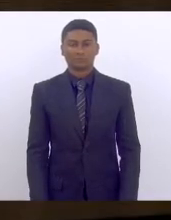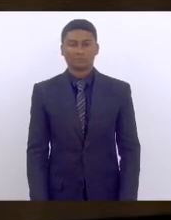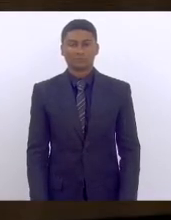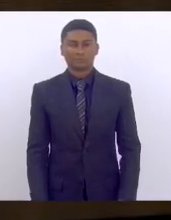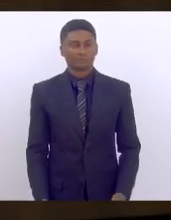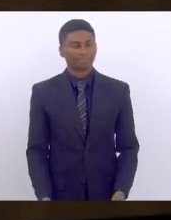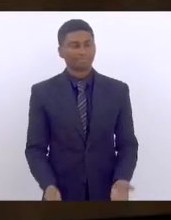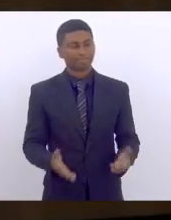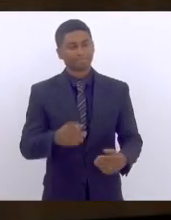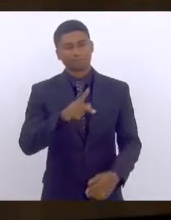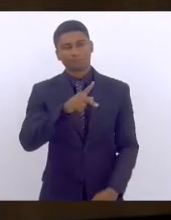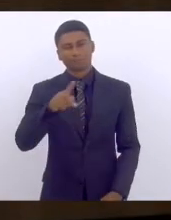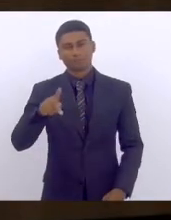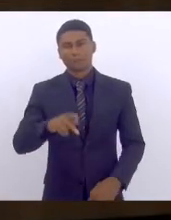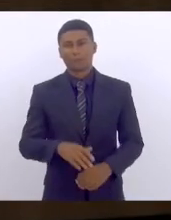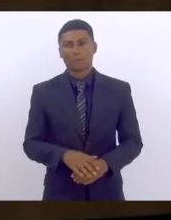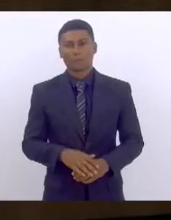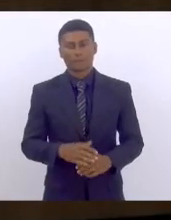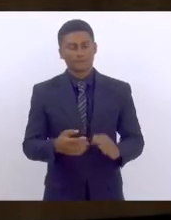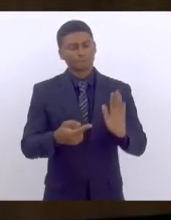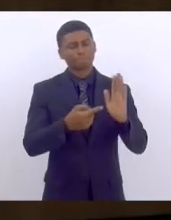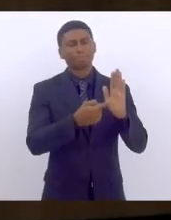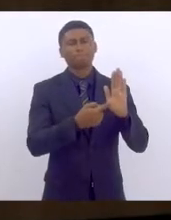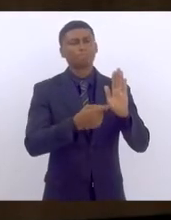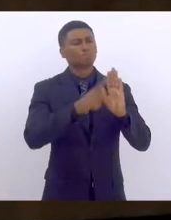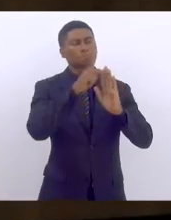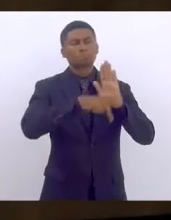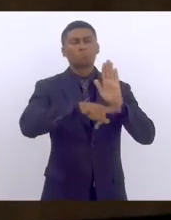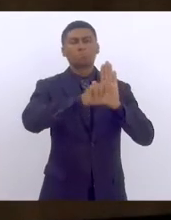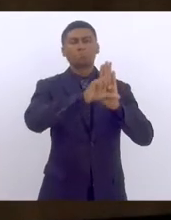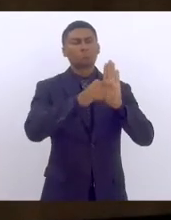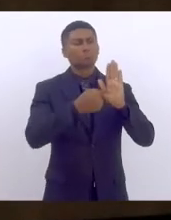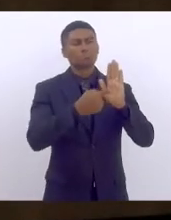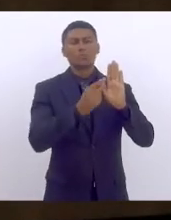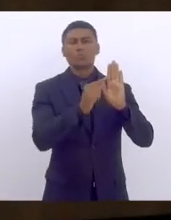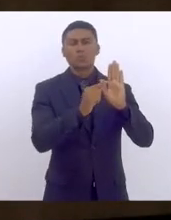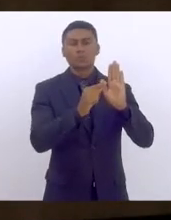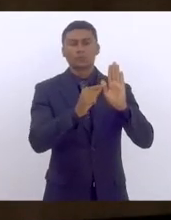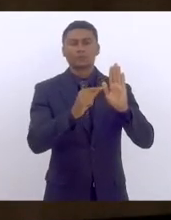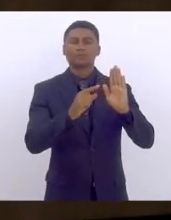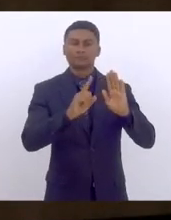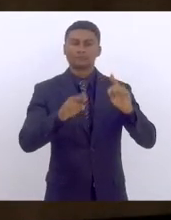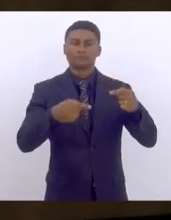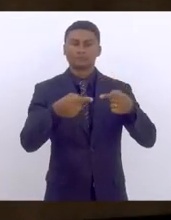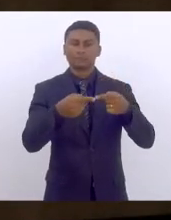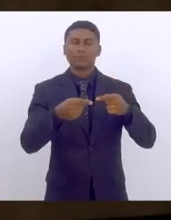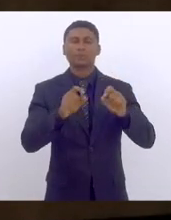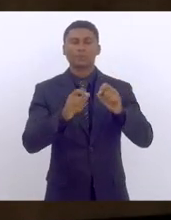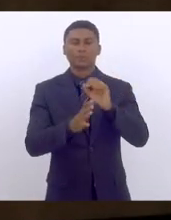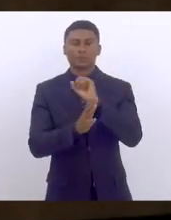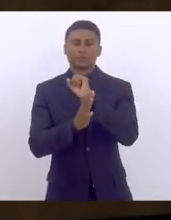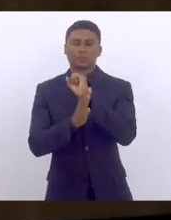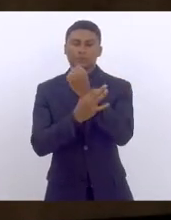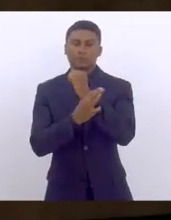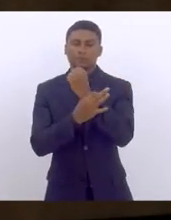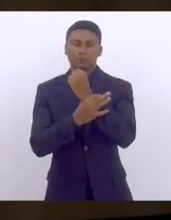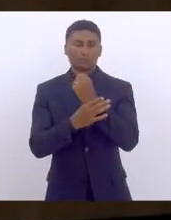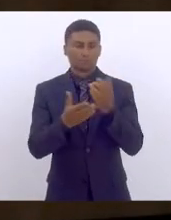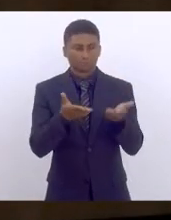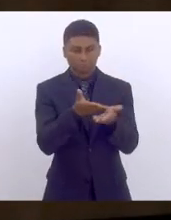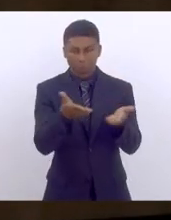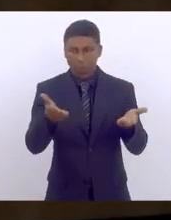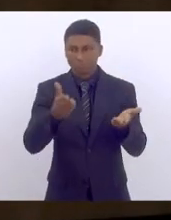Senhora Presidente, matéria trata de segurança de hospitais e